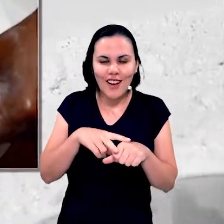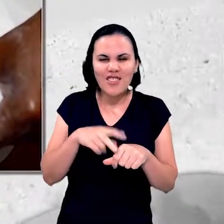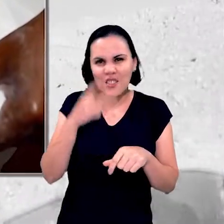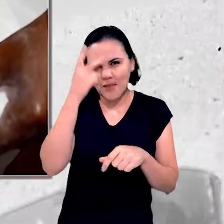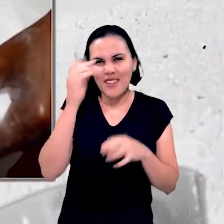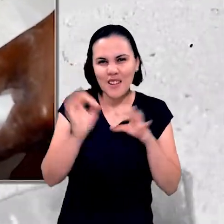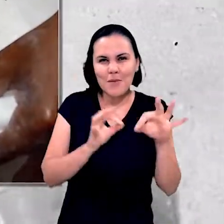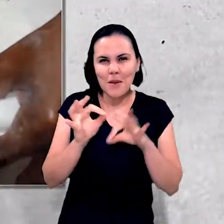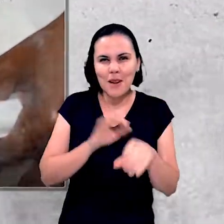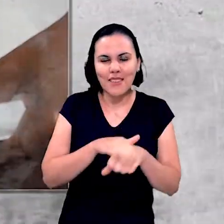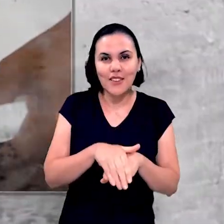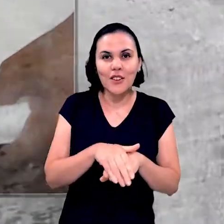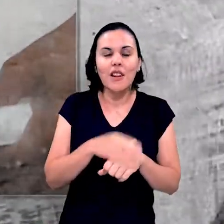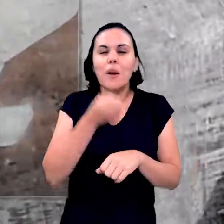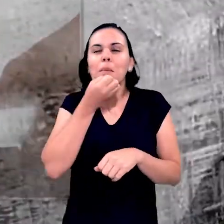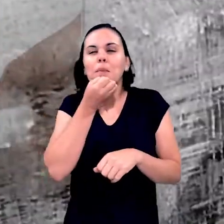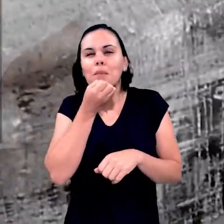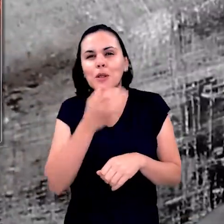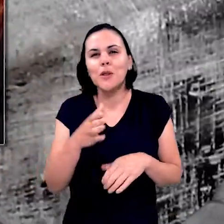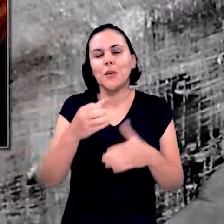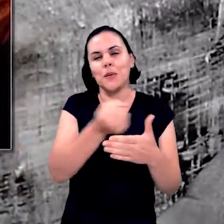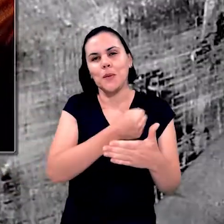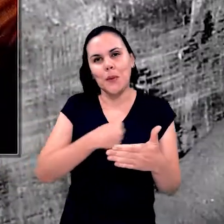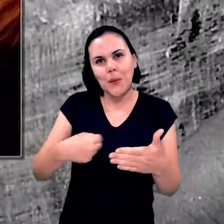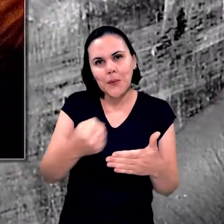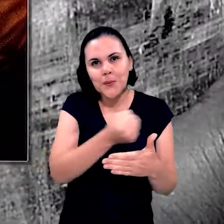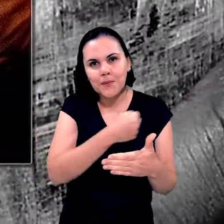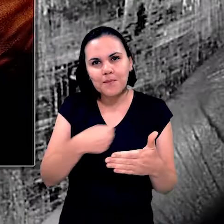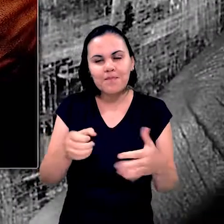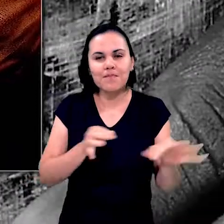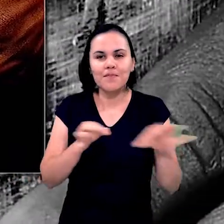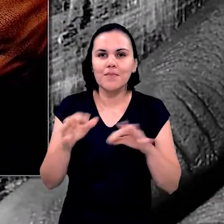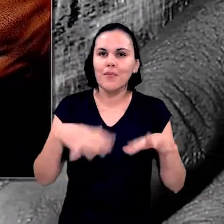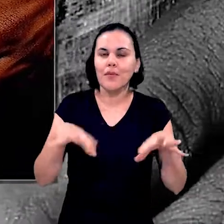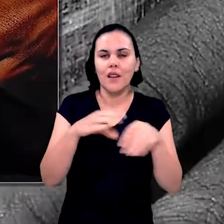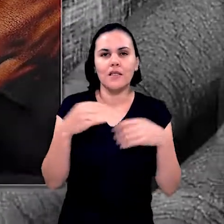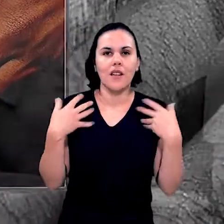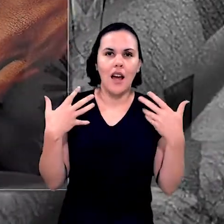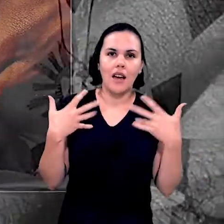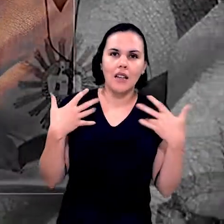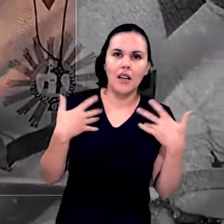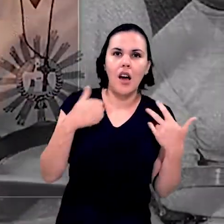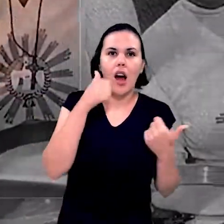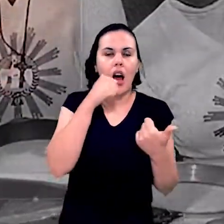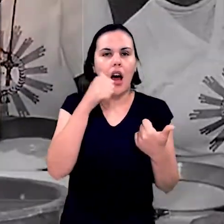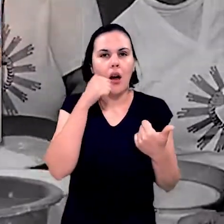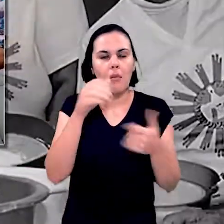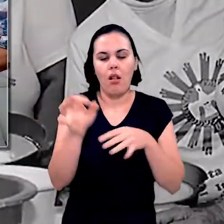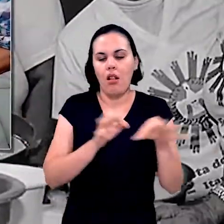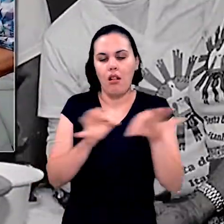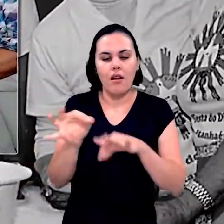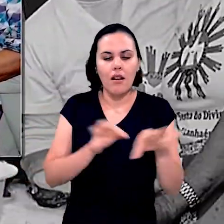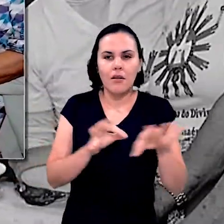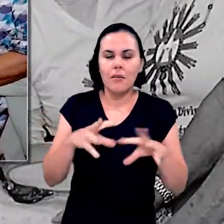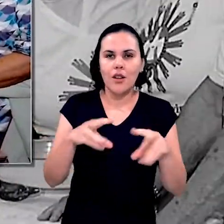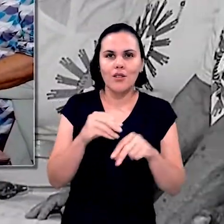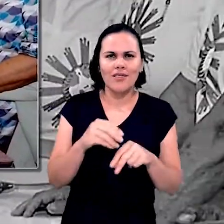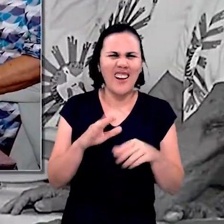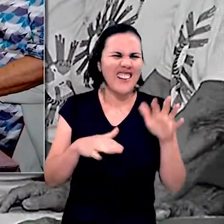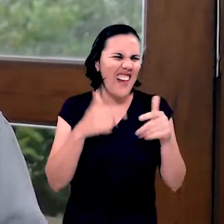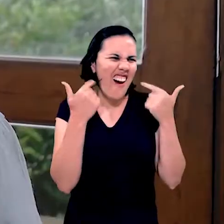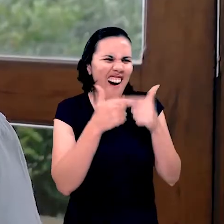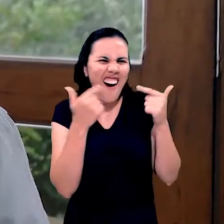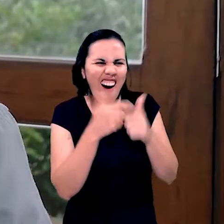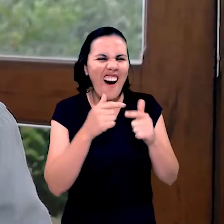povo que tava lá à noite. Era muito bom na cozinha, era animado, sabe? Tinha as mulheradas que faziam as